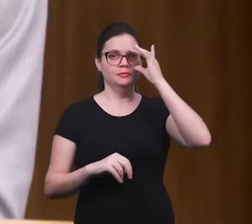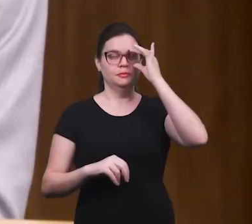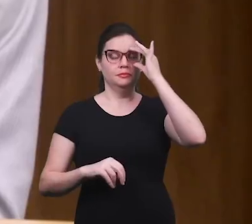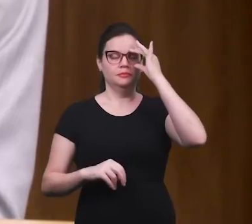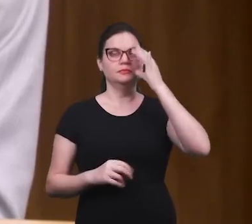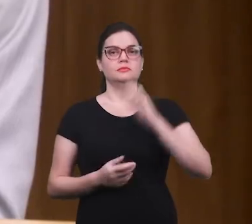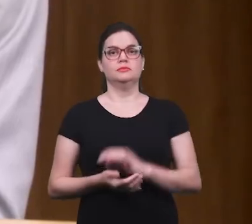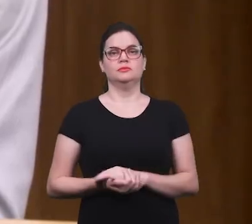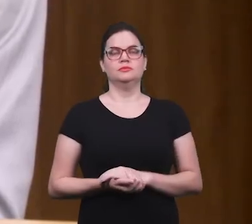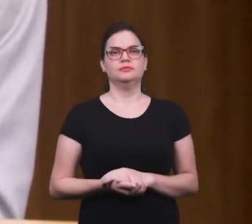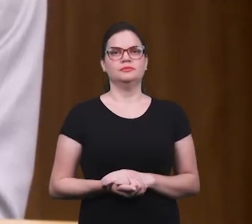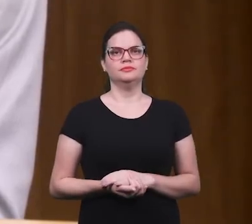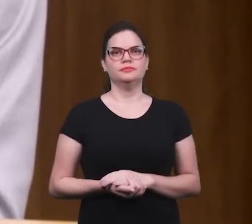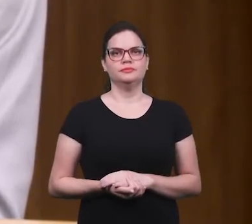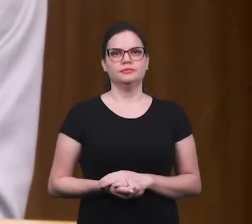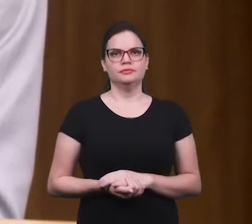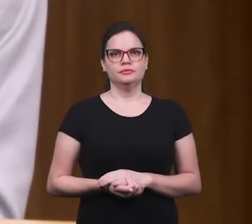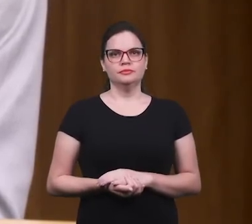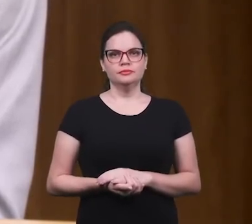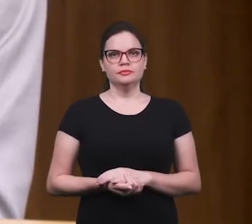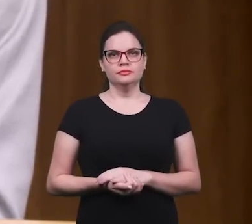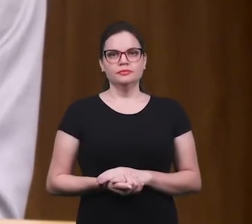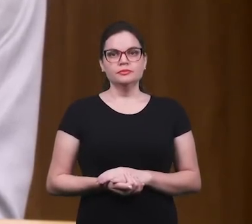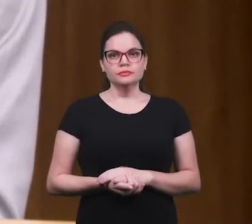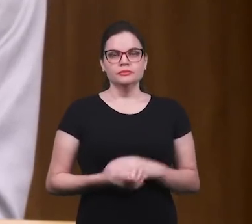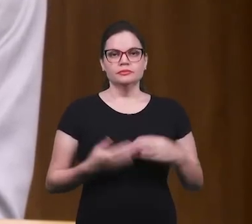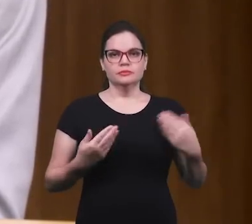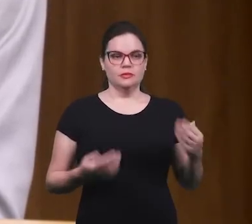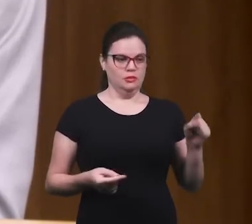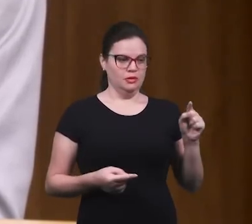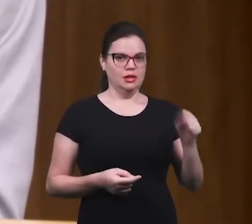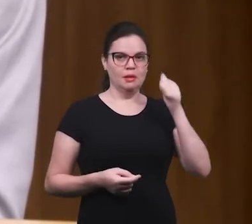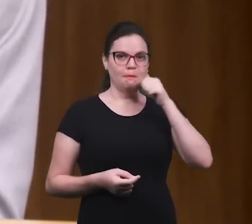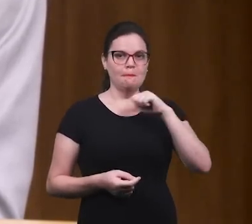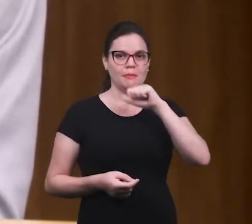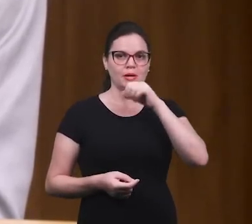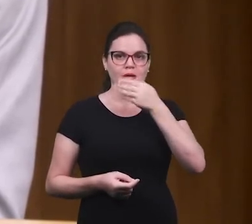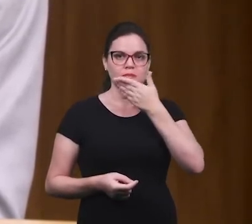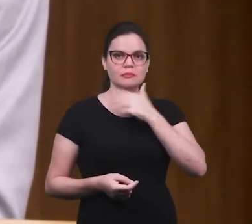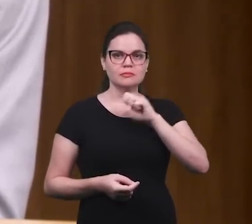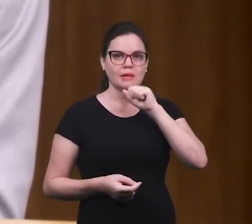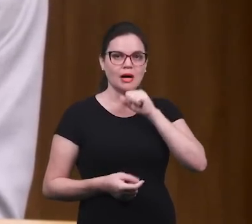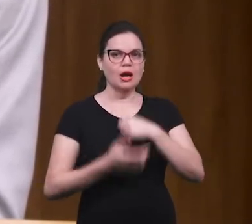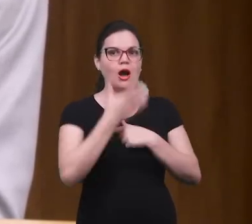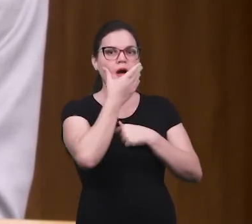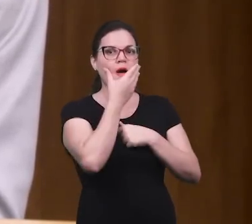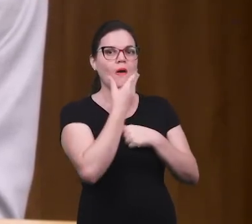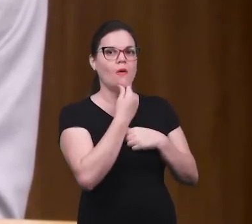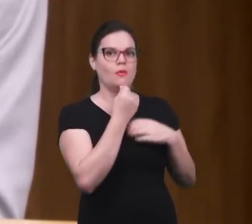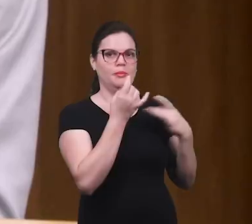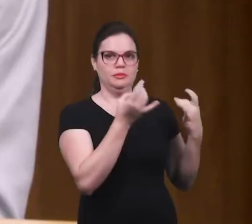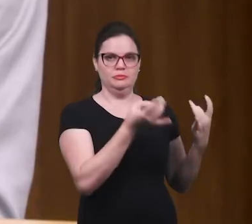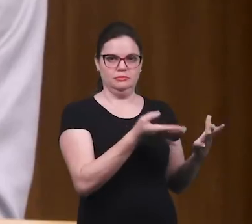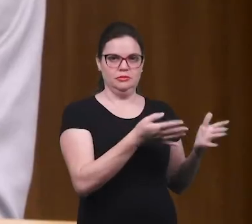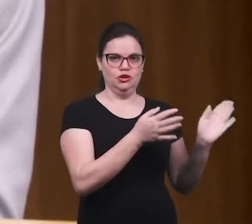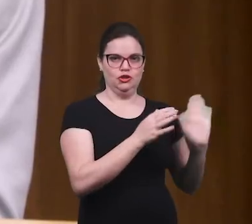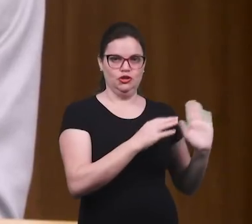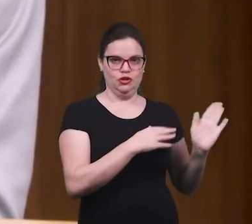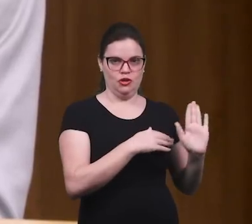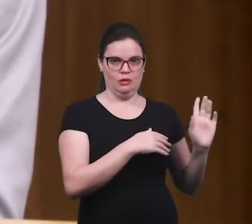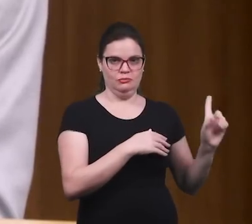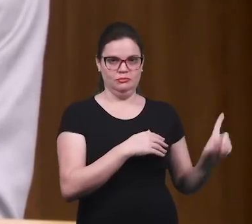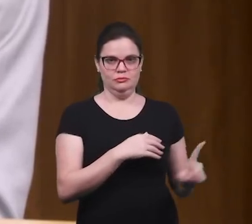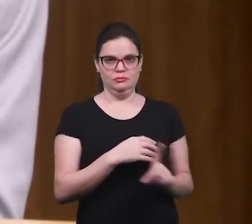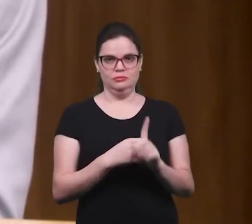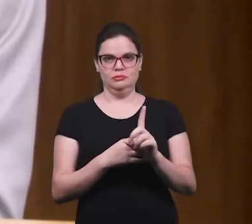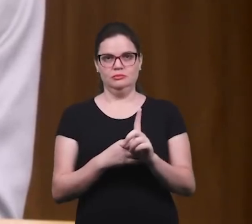O homem deixará o seu pai e a sua mãe. Agora eu vou citar o texto dos evangelhos,